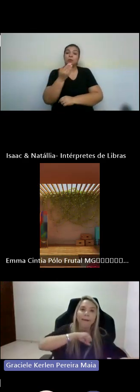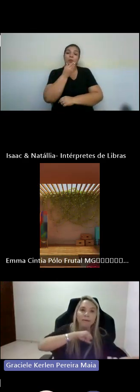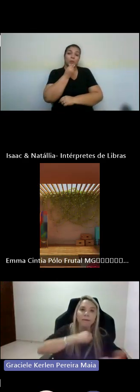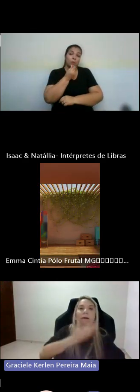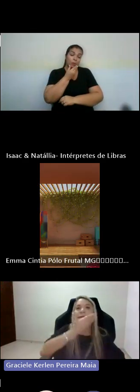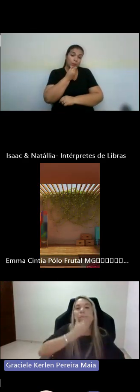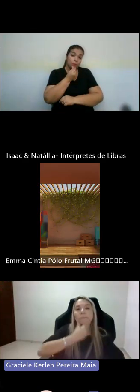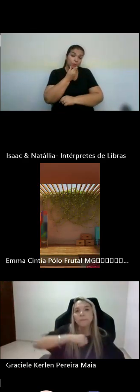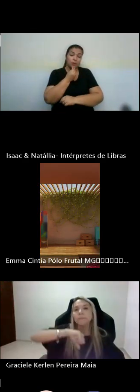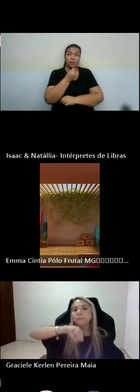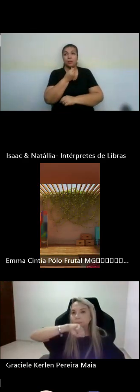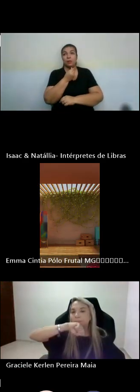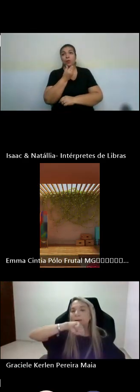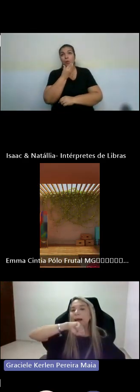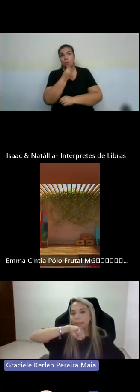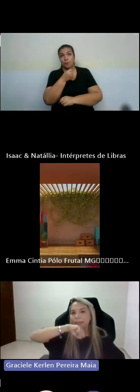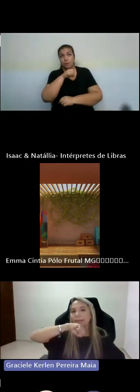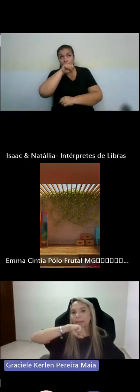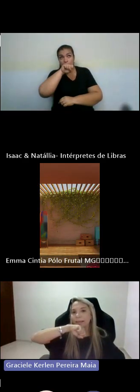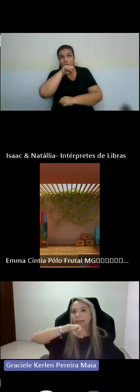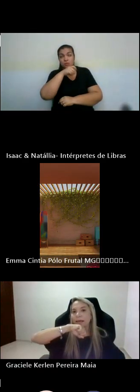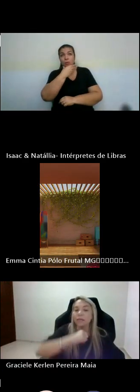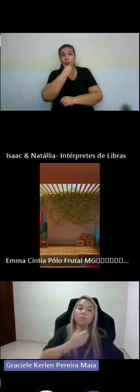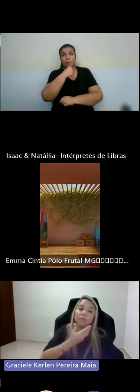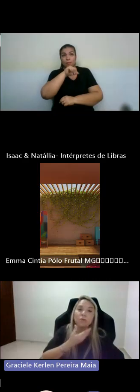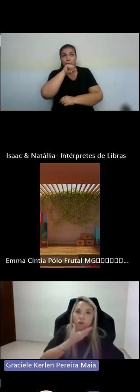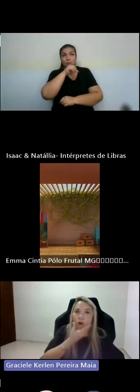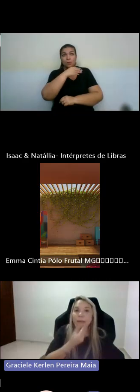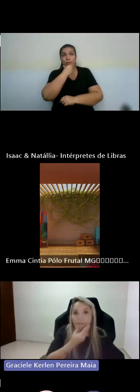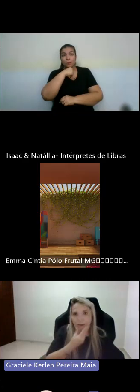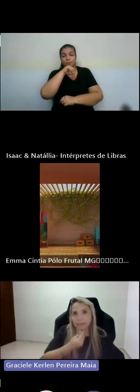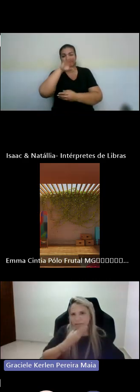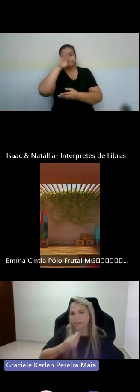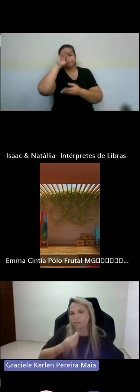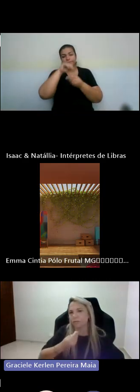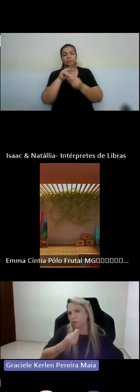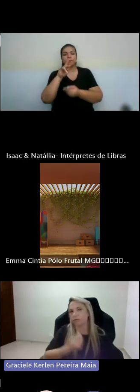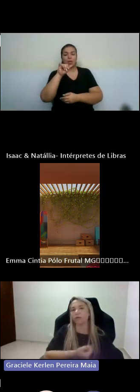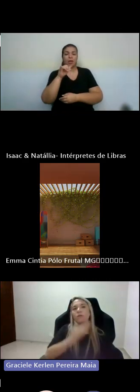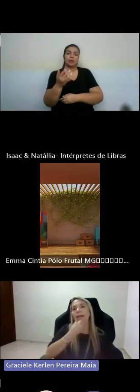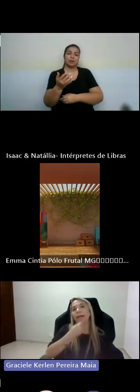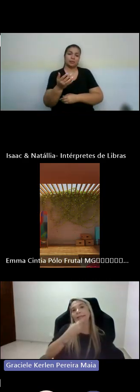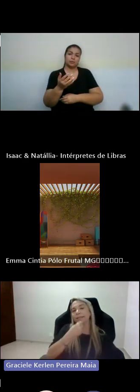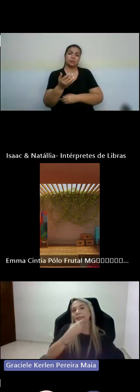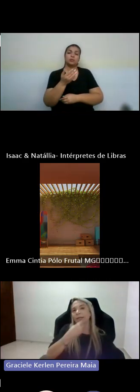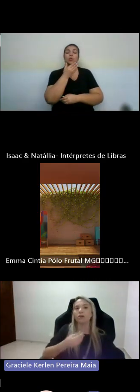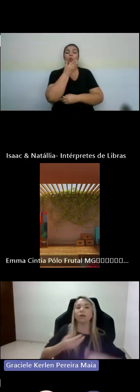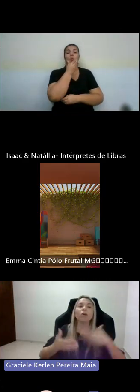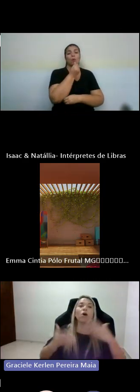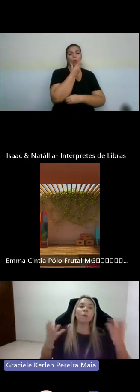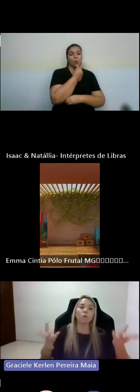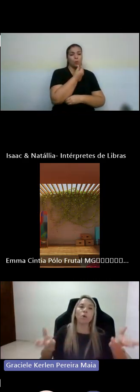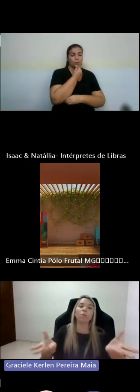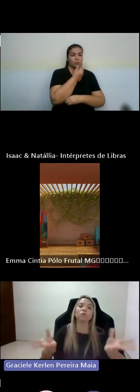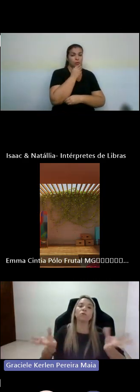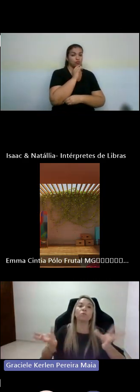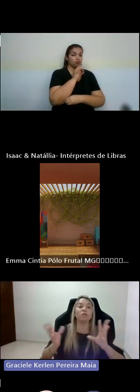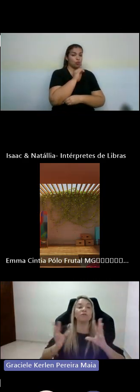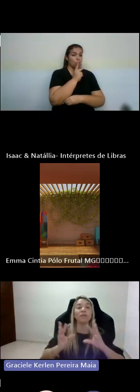virou pai. Pai. E o sinal de homem, ele é várias vezes, viu, gente? O sinal de homem, ele é assim. Só que como é